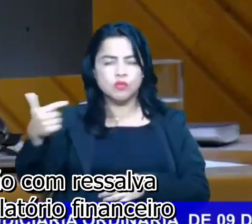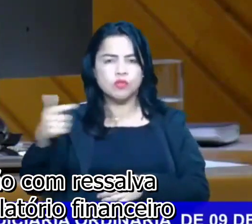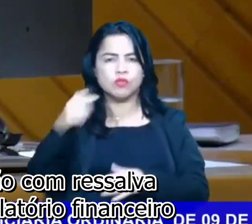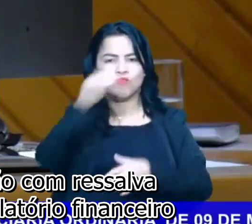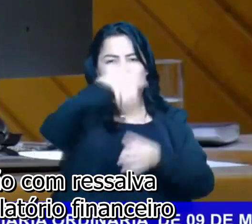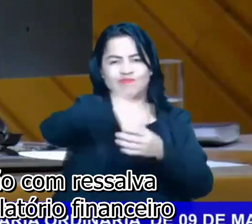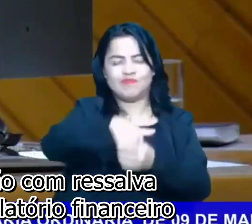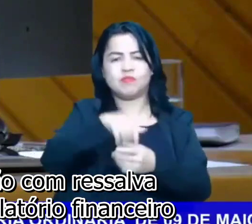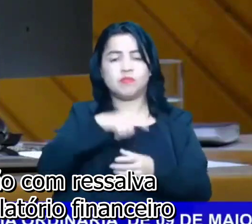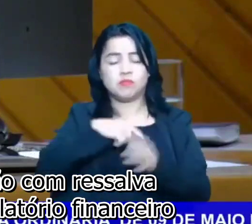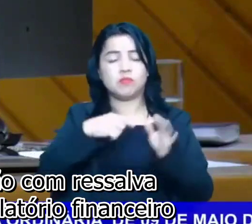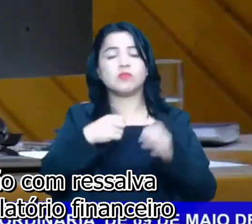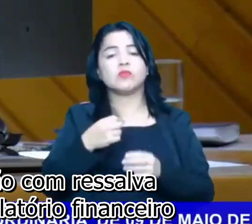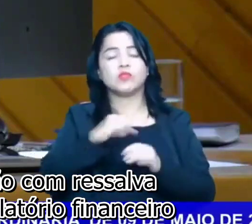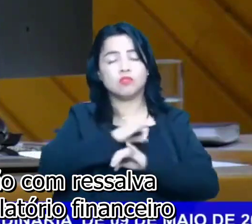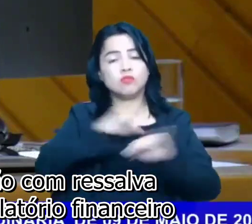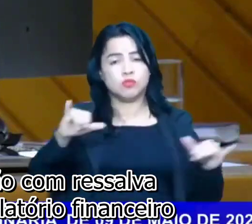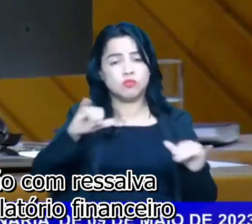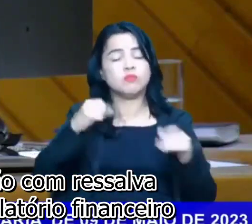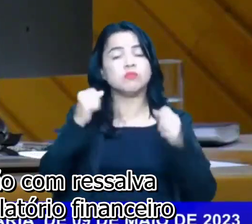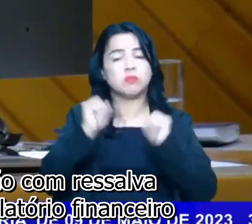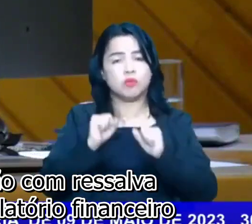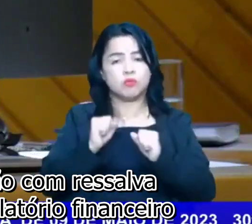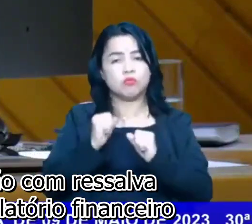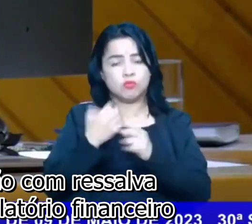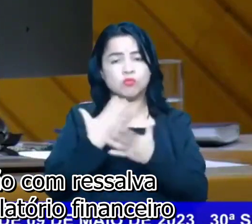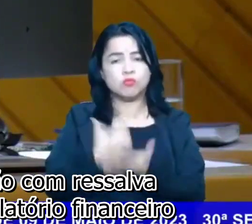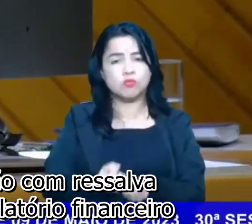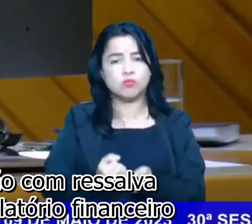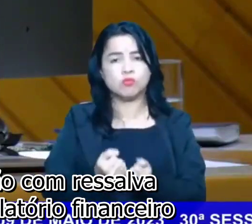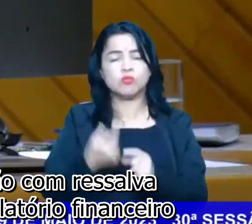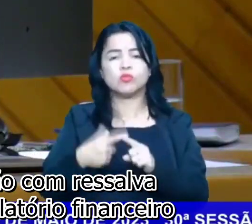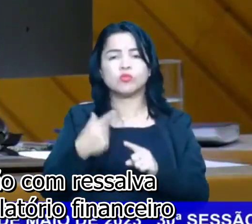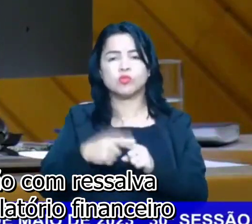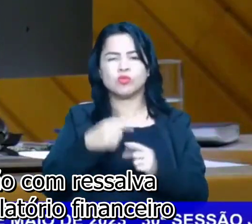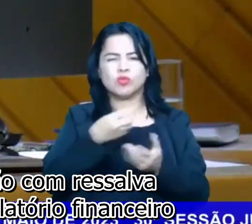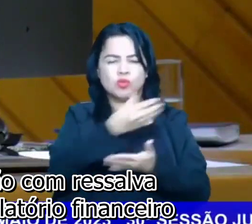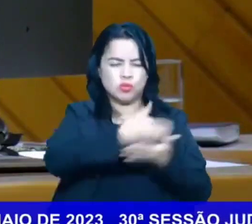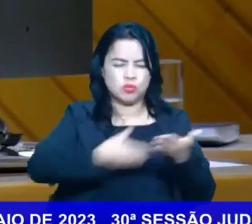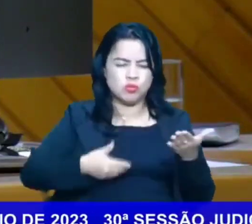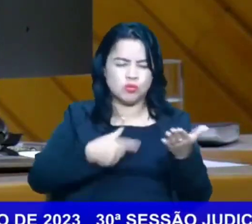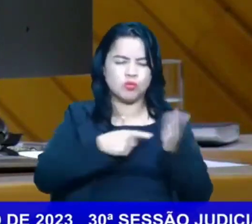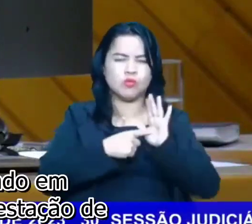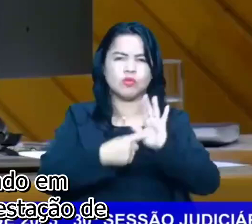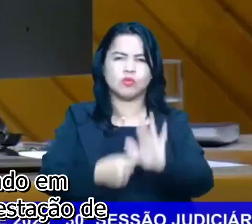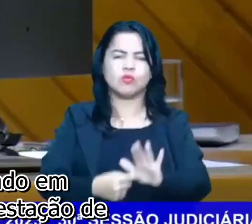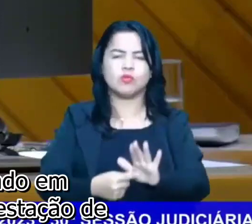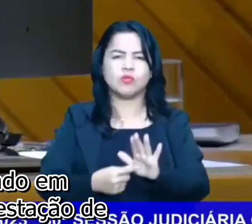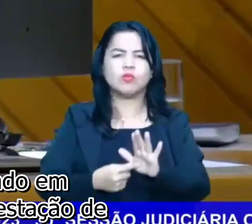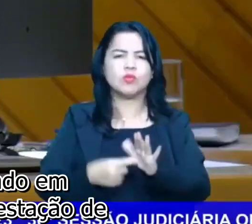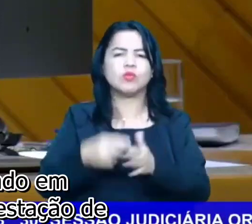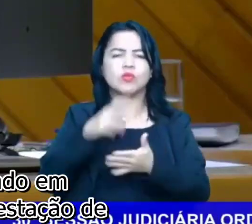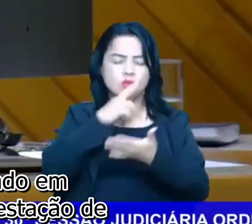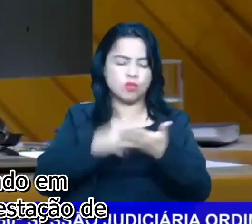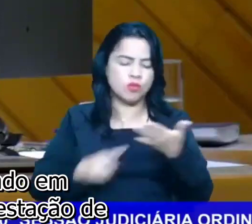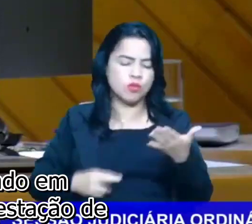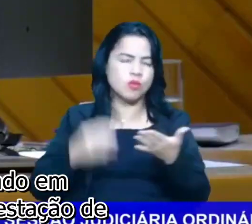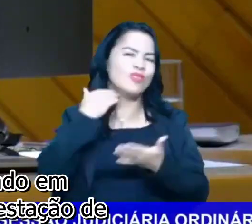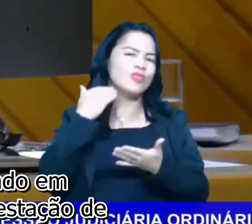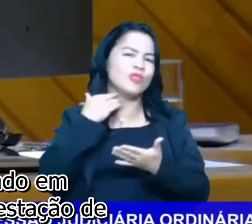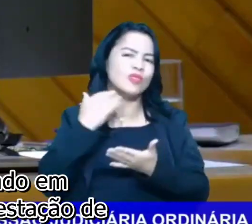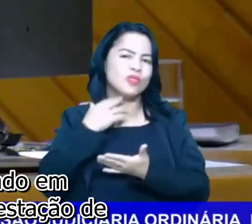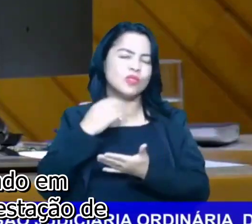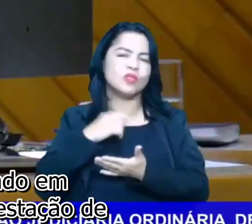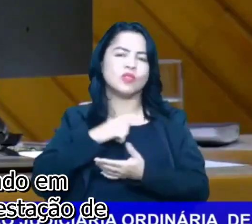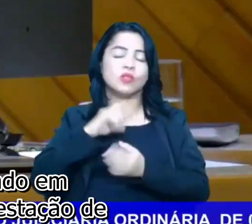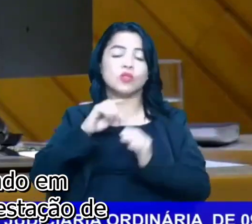sugeriu aprovação com ressalva das contas em razão do envio intempestivo de um relatório financeiro e da existência de um gasto eleitoral realizado